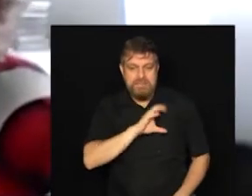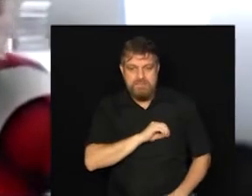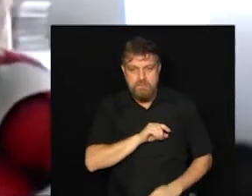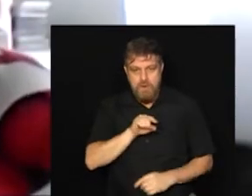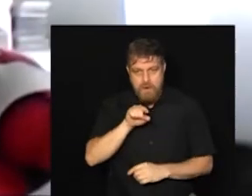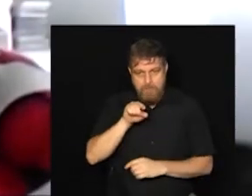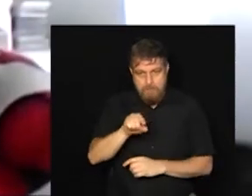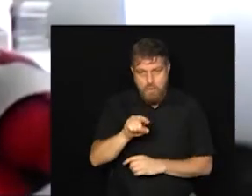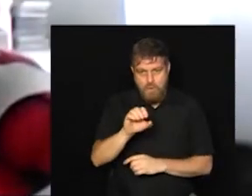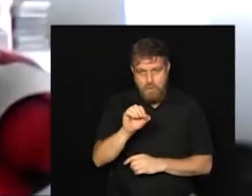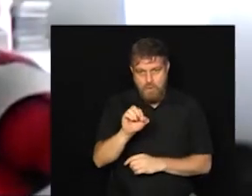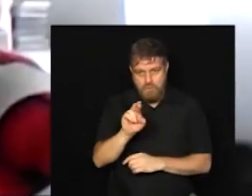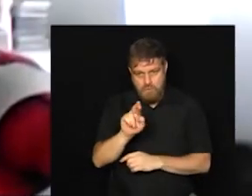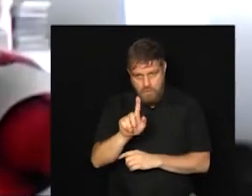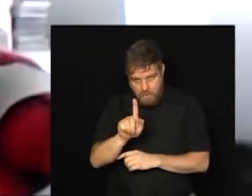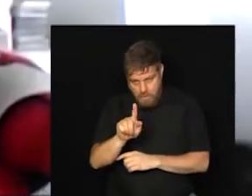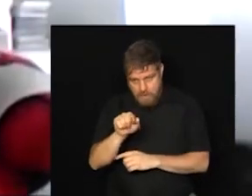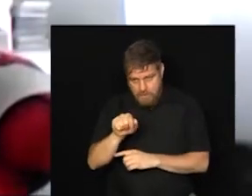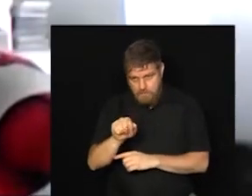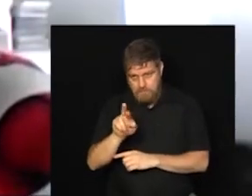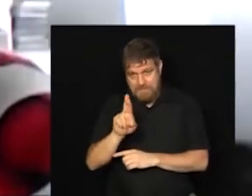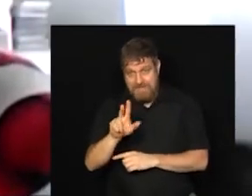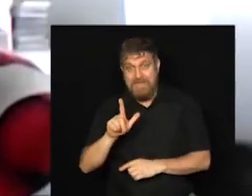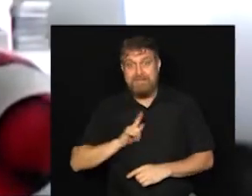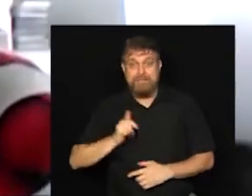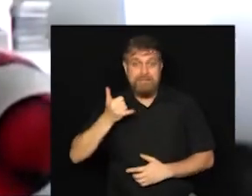www.gruporosaamor.org.br. Nosso telefone é